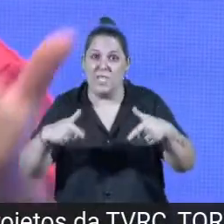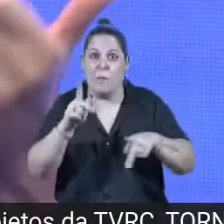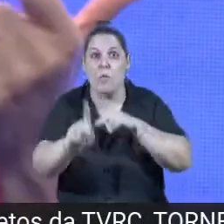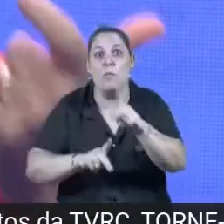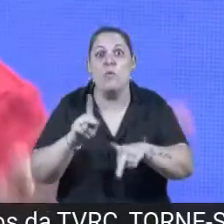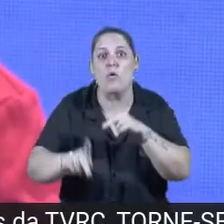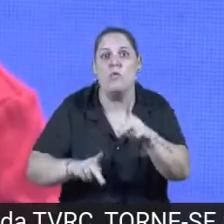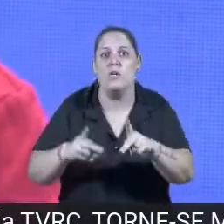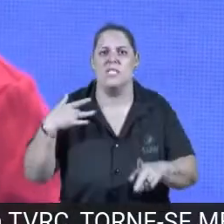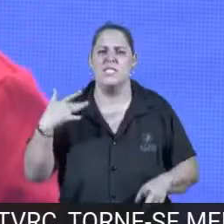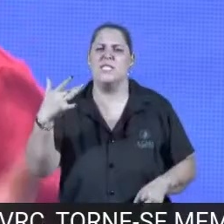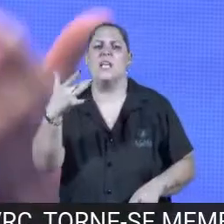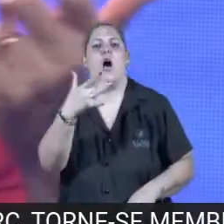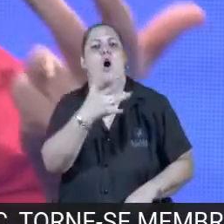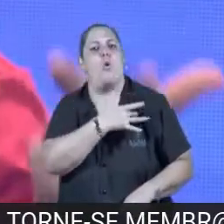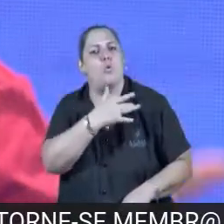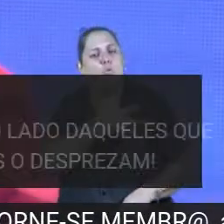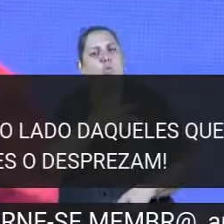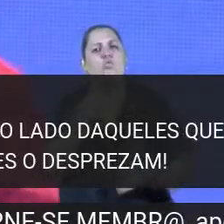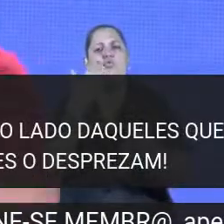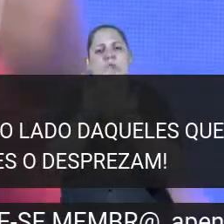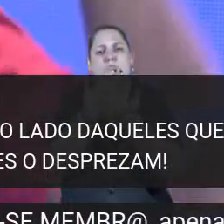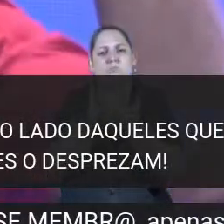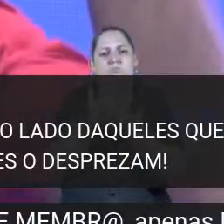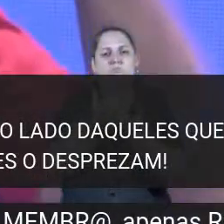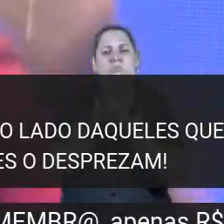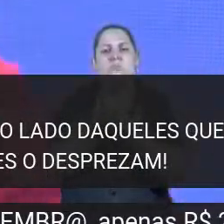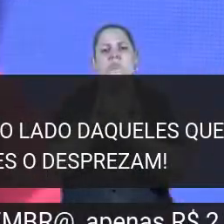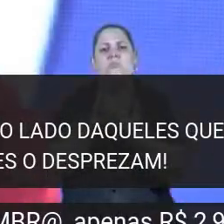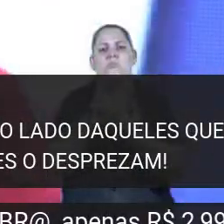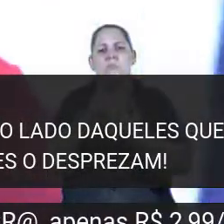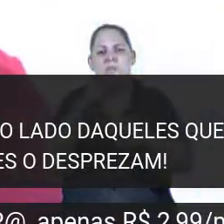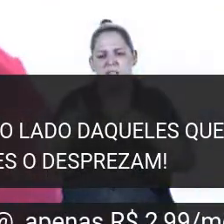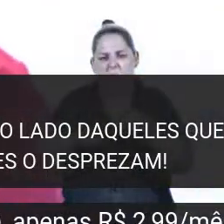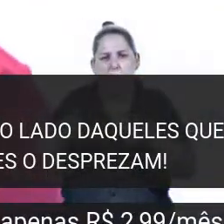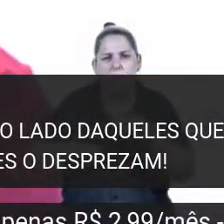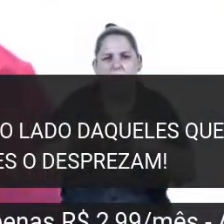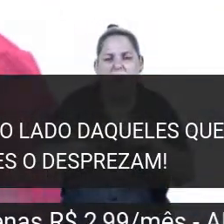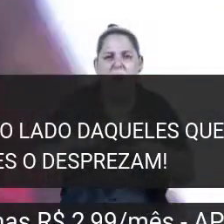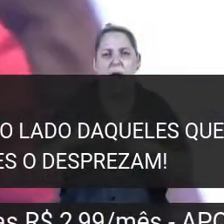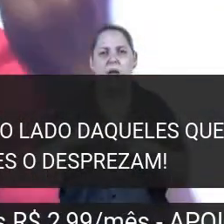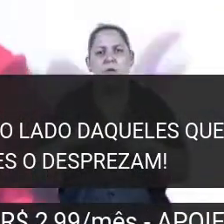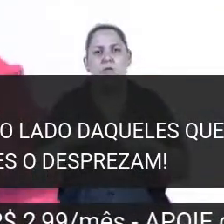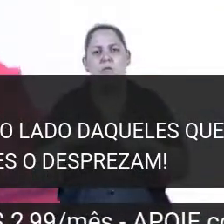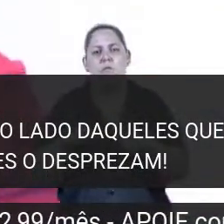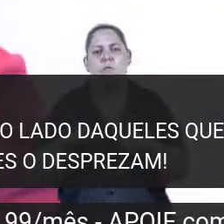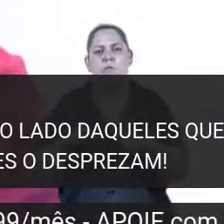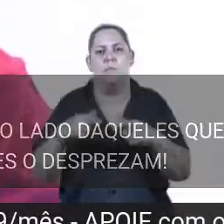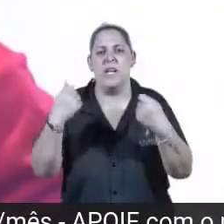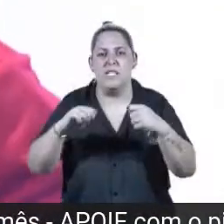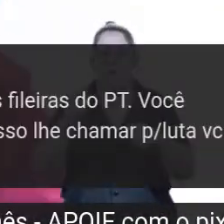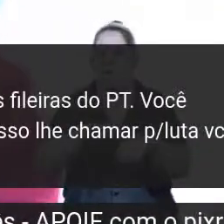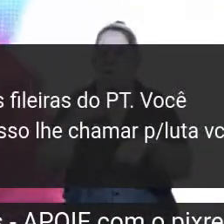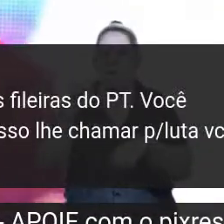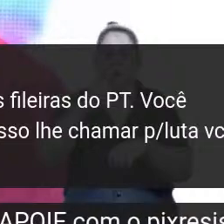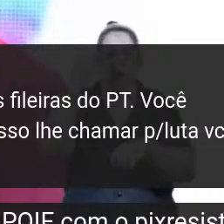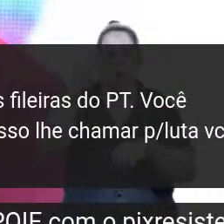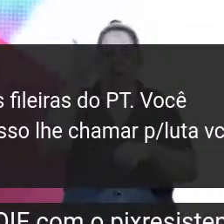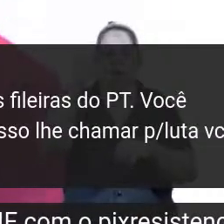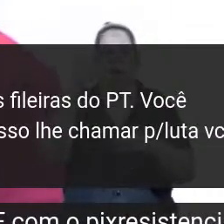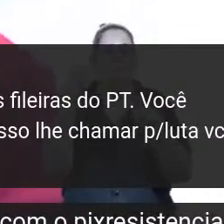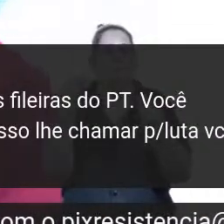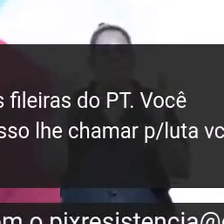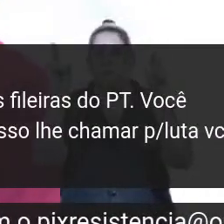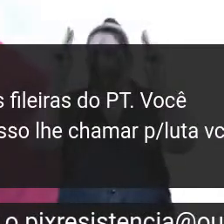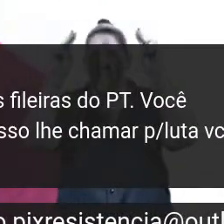pública de qualidade, educação pública de qualidade, gerar emprego e renda, diminuir a carga tributária, preservação ambiental, são tantas as